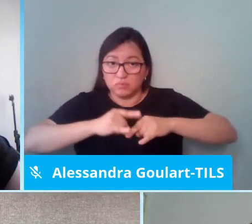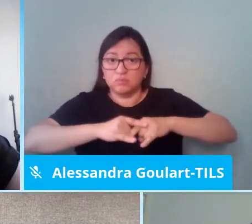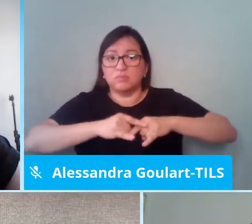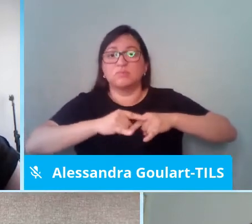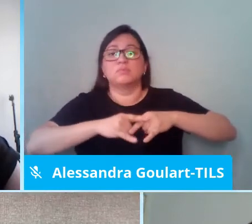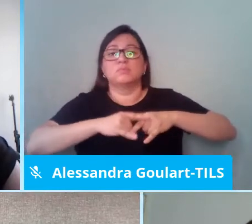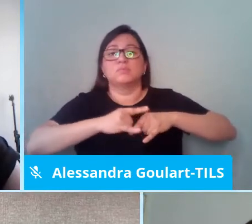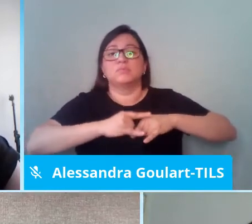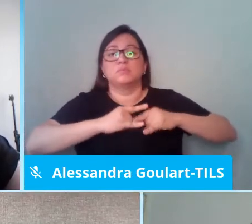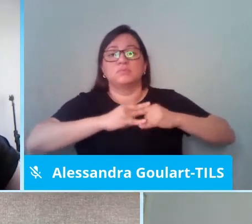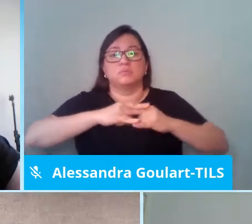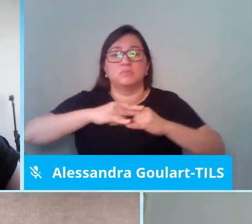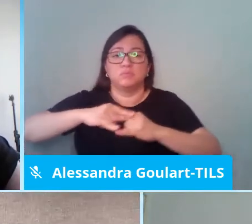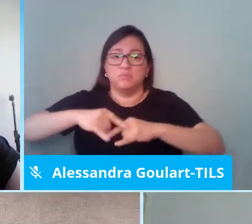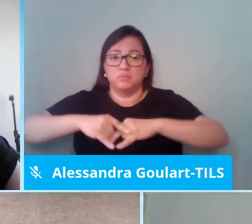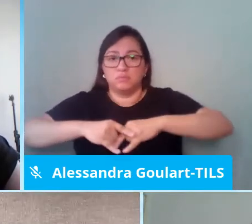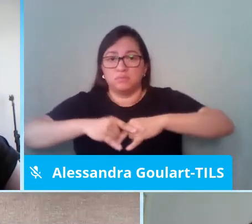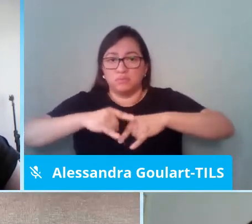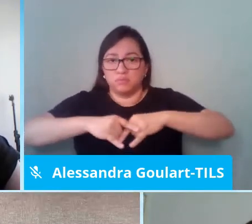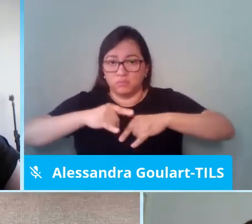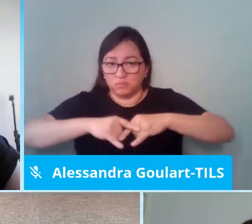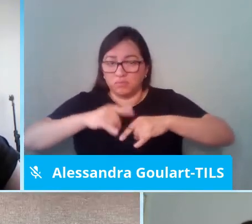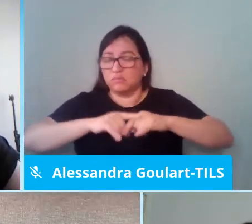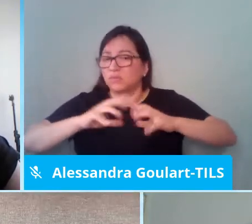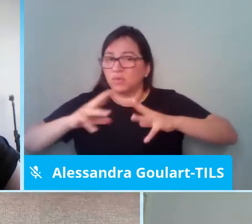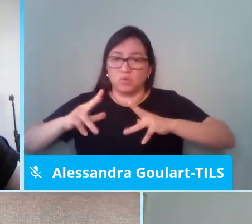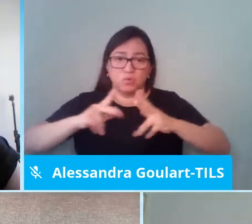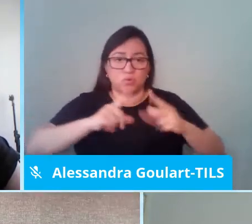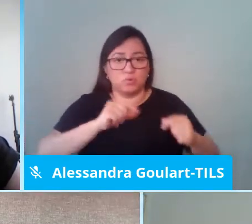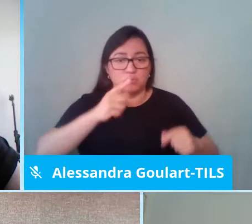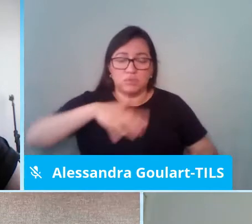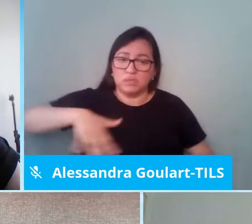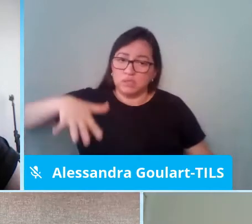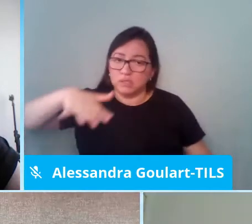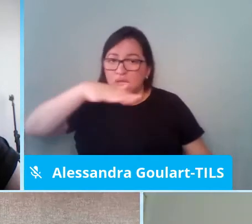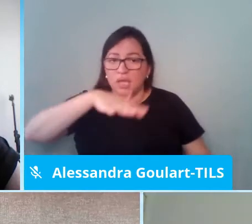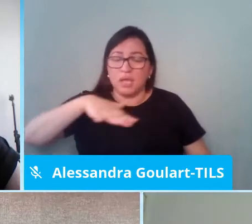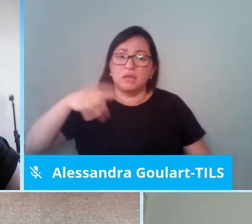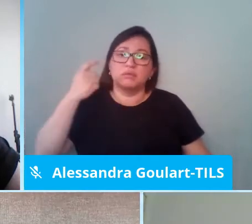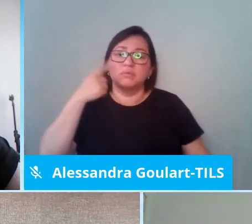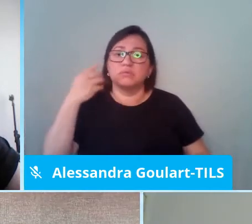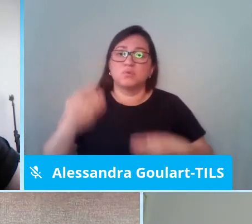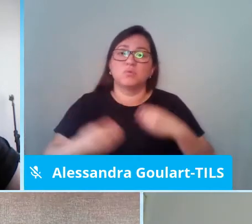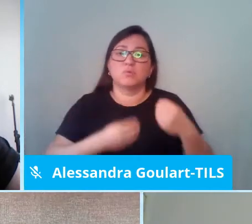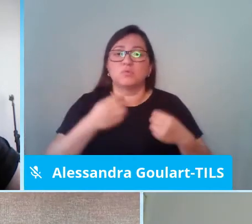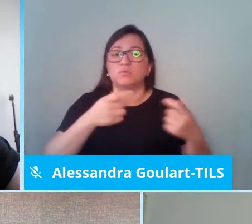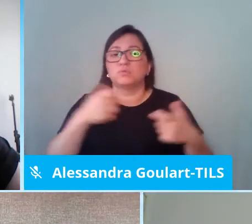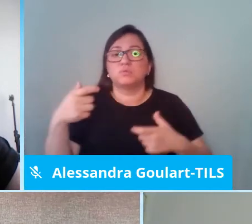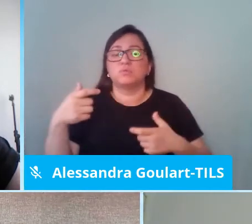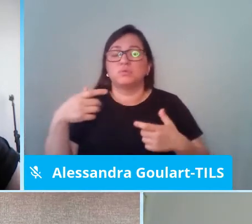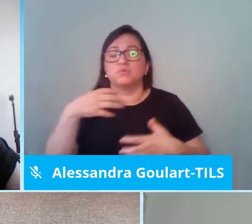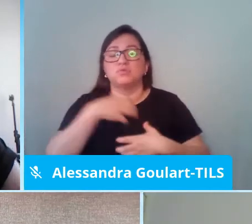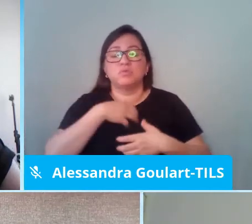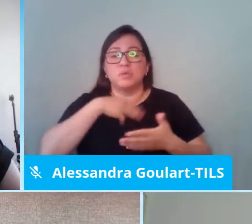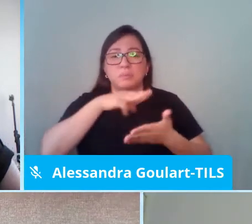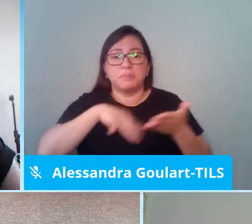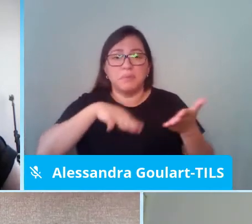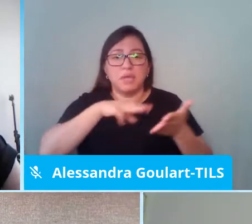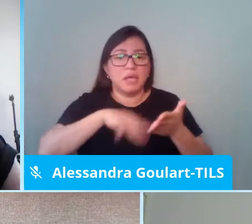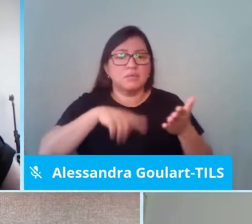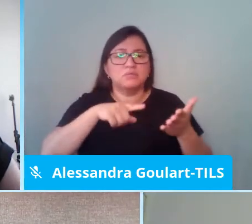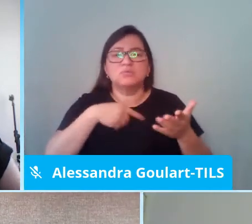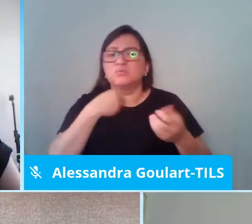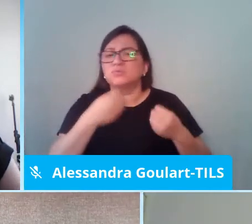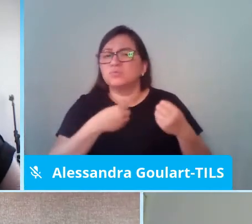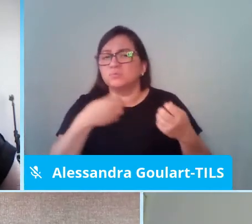pós-exposição. Nós, agentes de saúde todos, em todas as esferas, precisamos saber onde que os métodos estão disponíveis, os